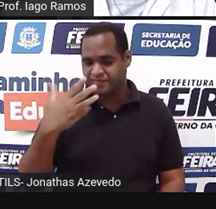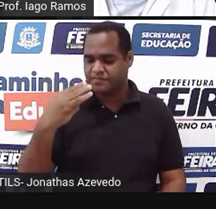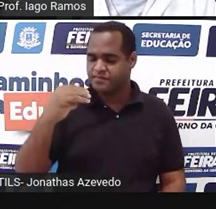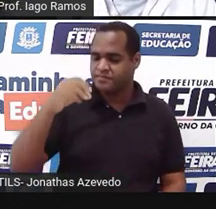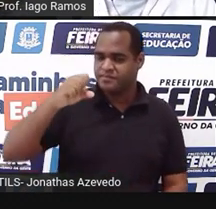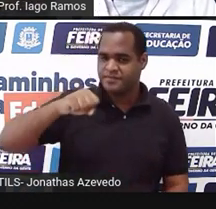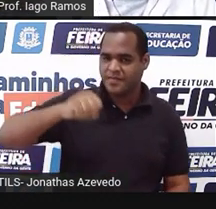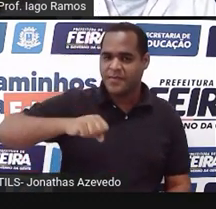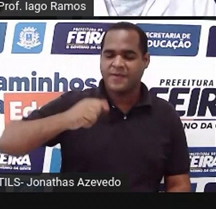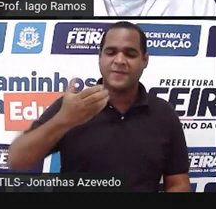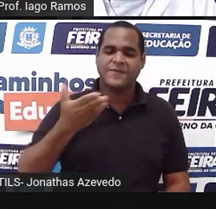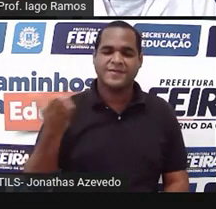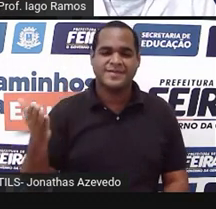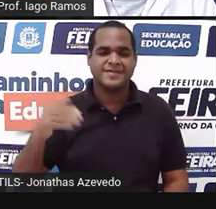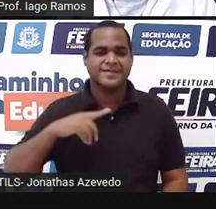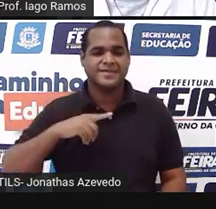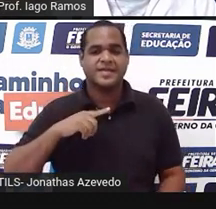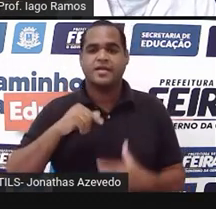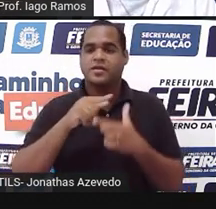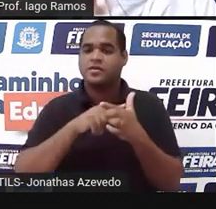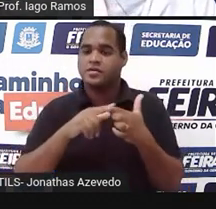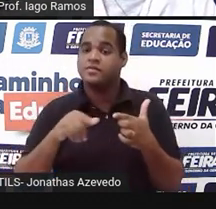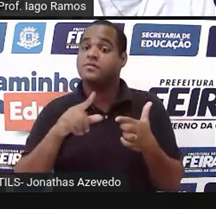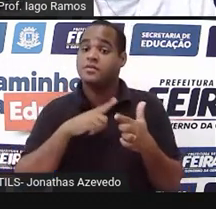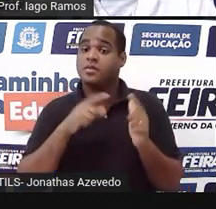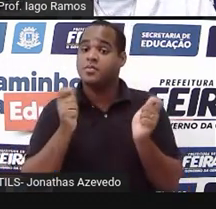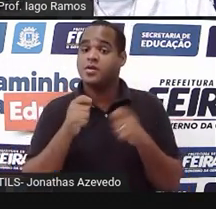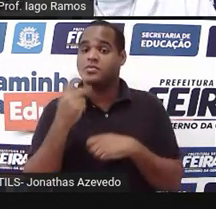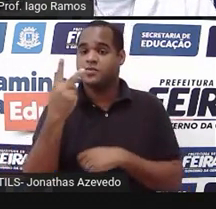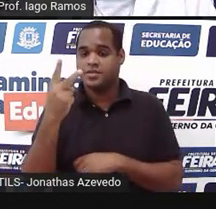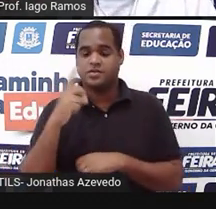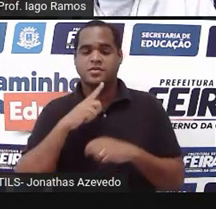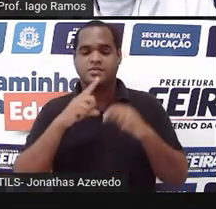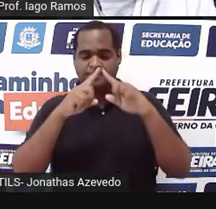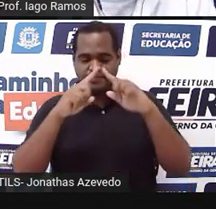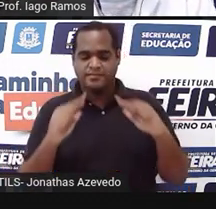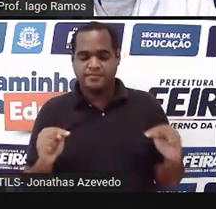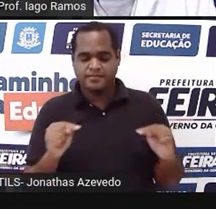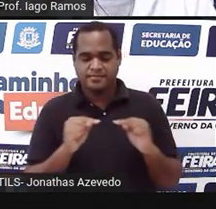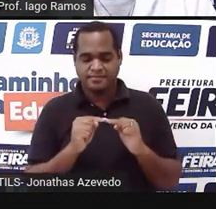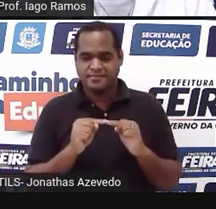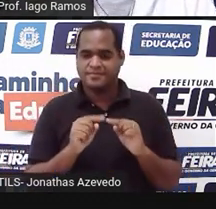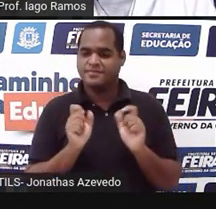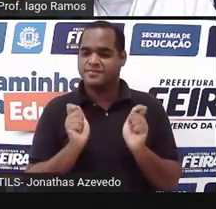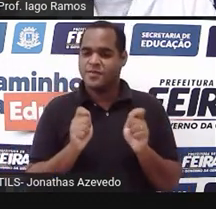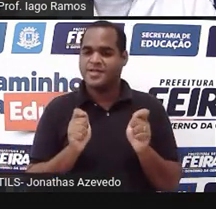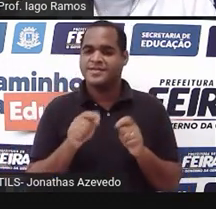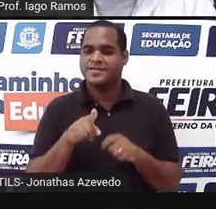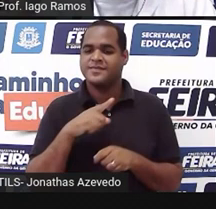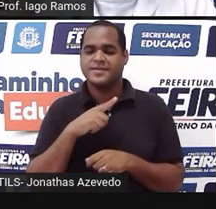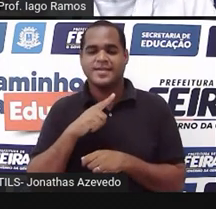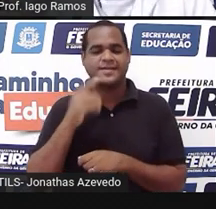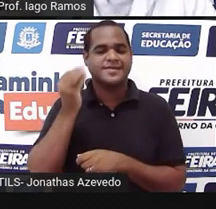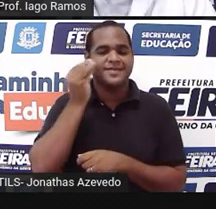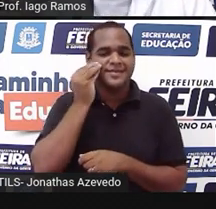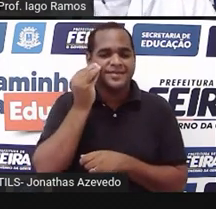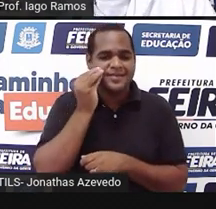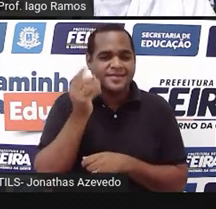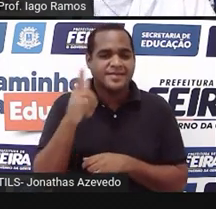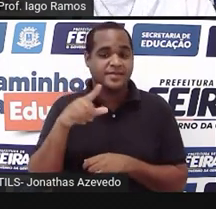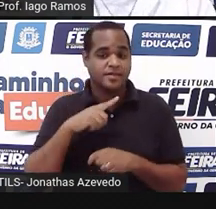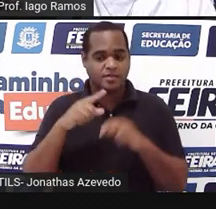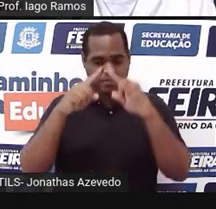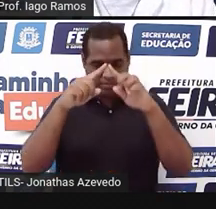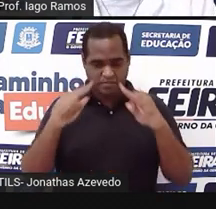30 segundos A ideia é dividir o trapézio em dois triângulos tenta desenhar um trapézio e tenta dividir a